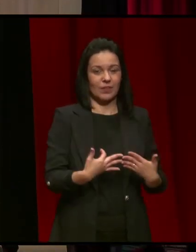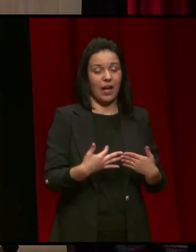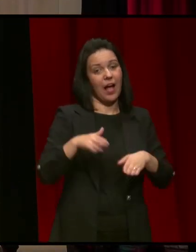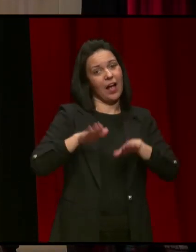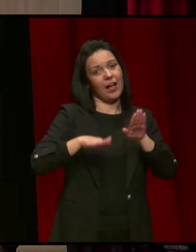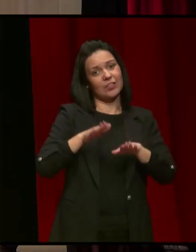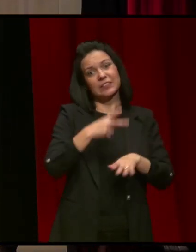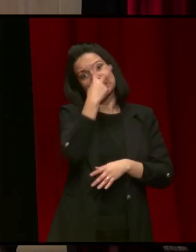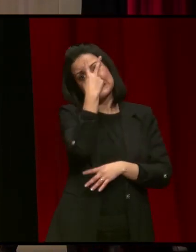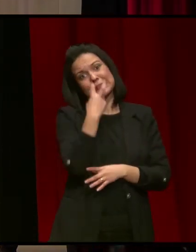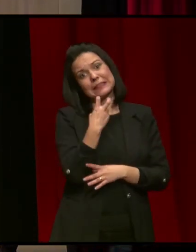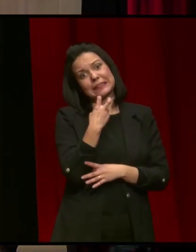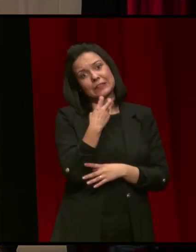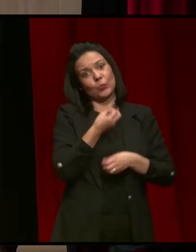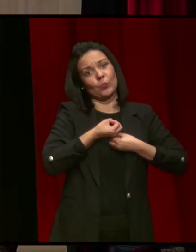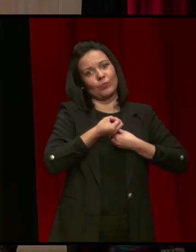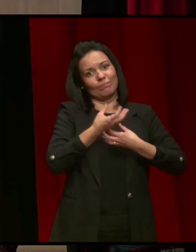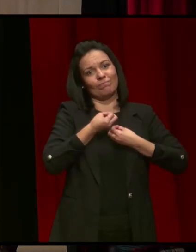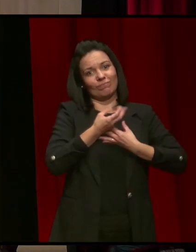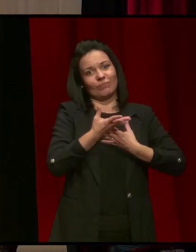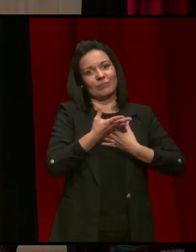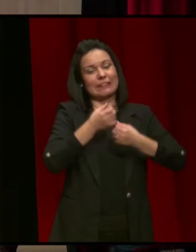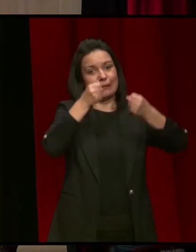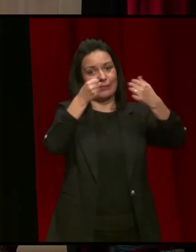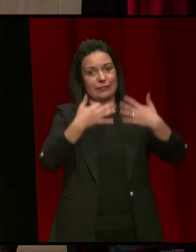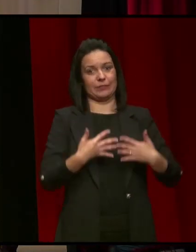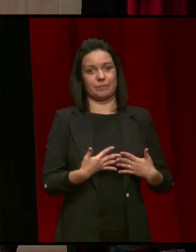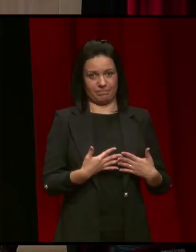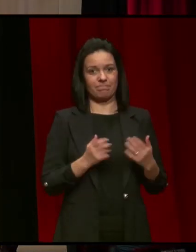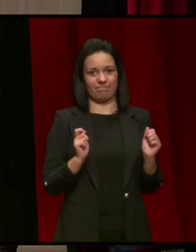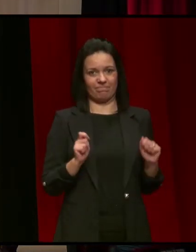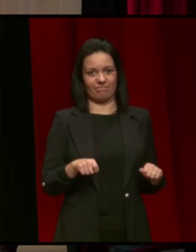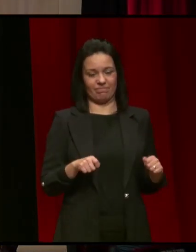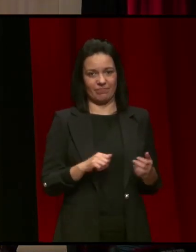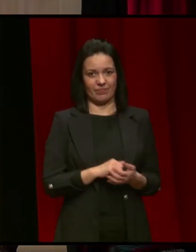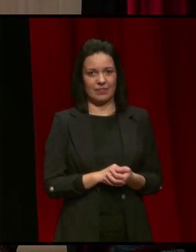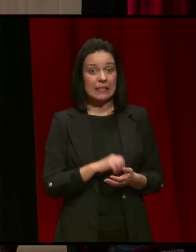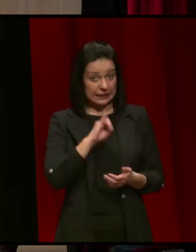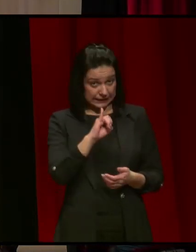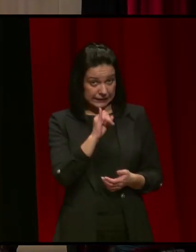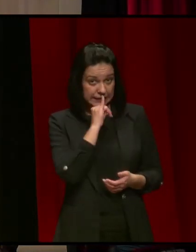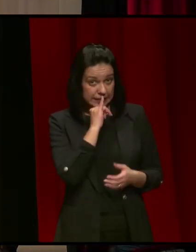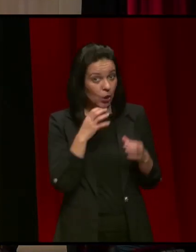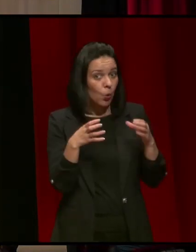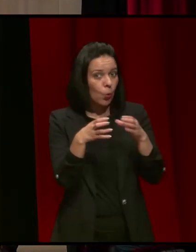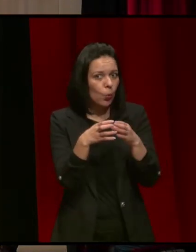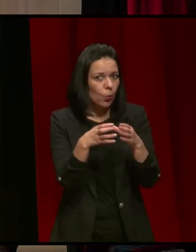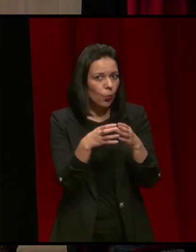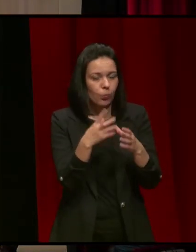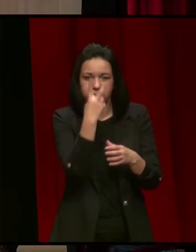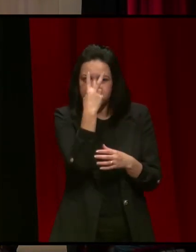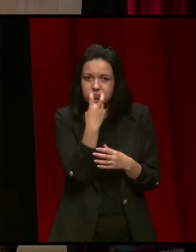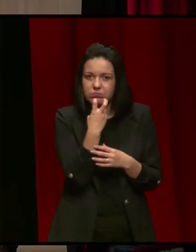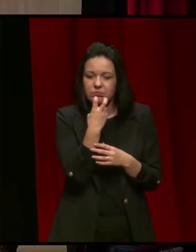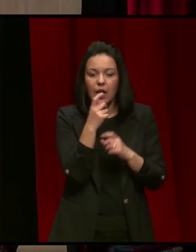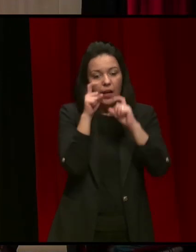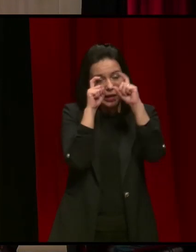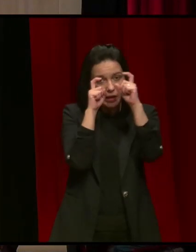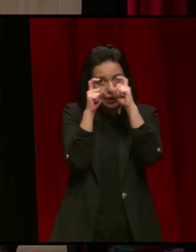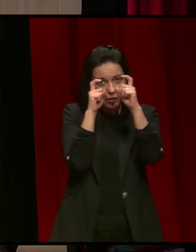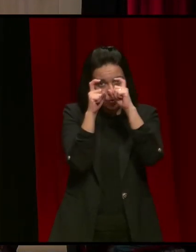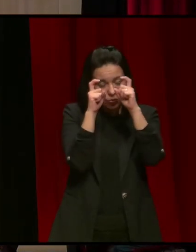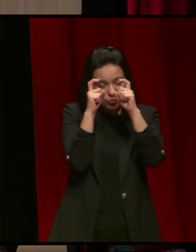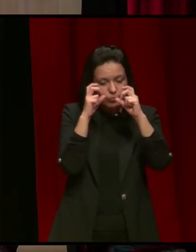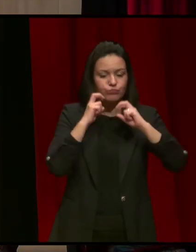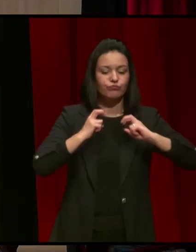nos dar essa informação. Quer dizer, aí é que está, se eu fosse trabalhar com muitos cegos na minha igreja, eu ia ter uma reunião com todos os cegos da